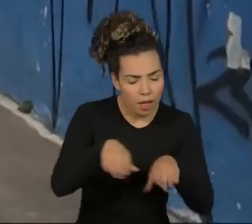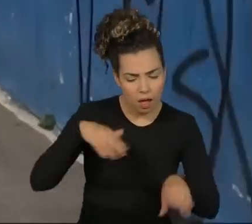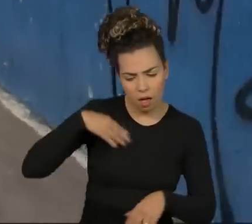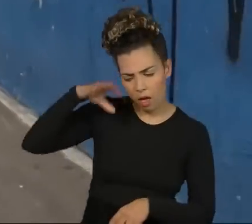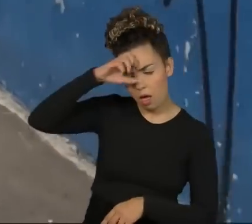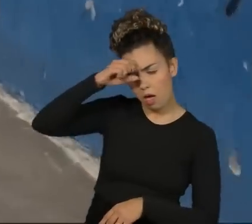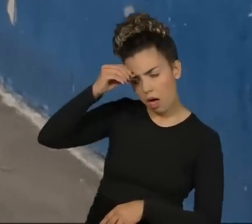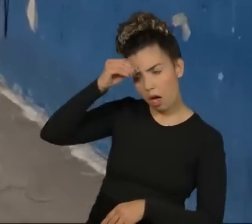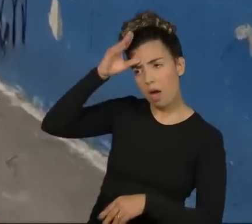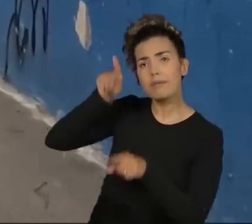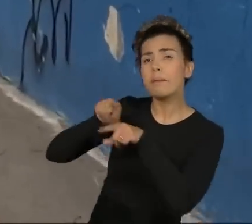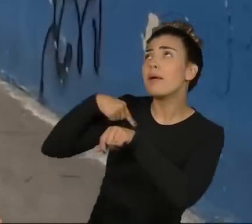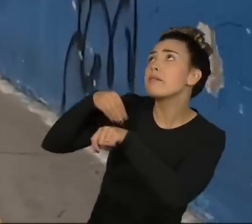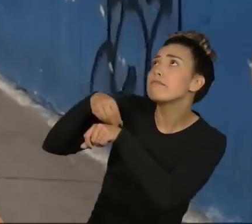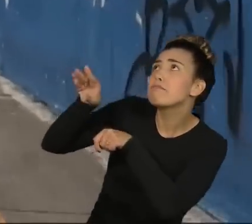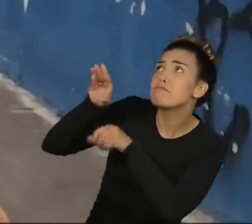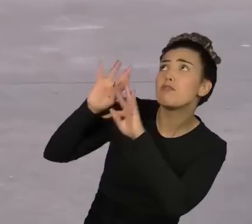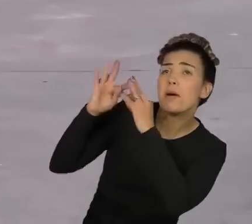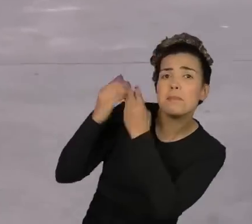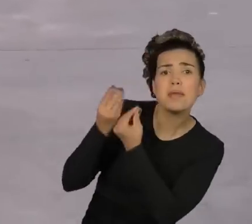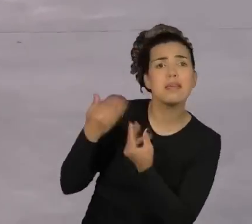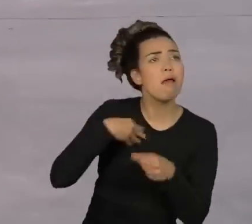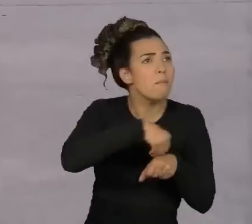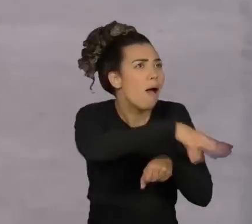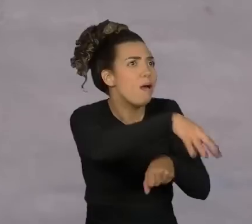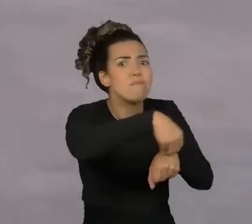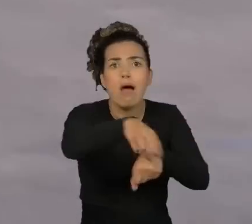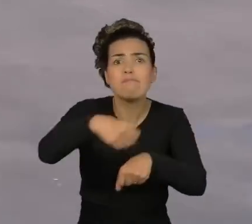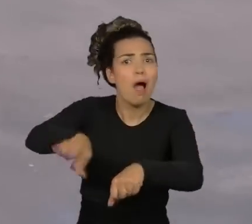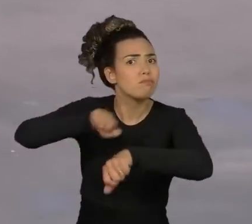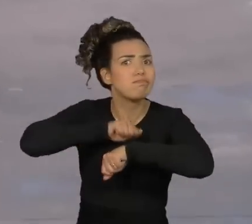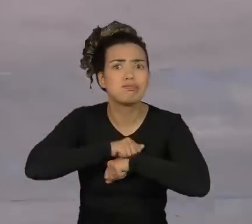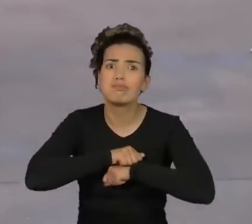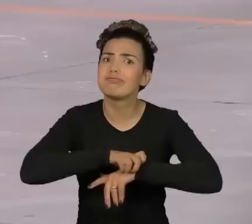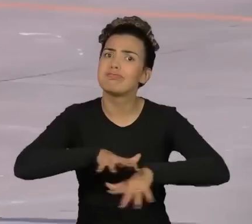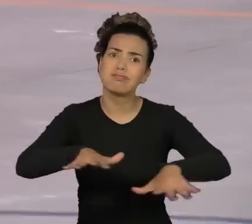vai levar para a sociedade aquilo que ela aprendeu hoje.